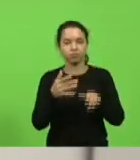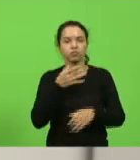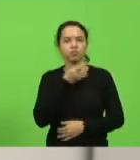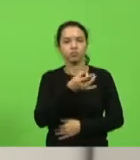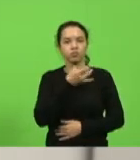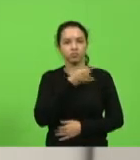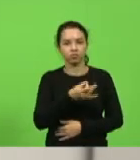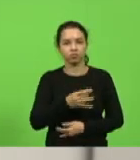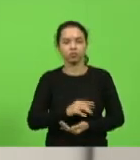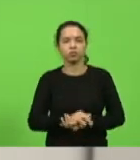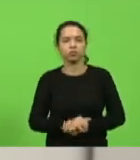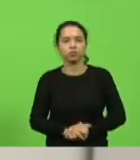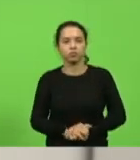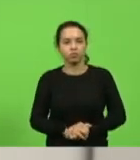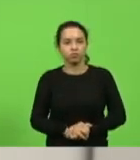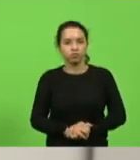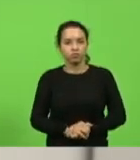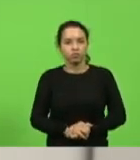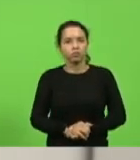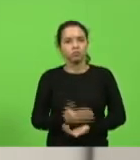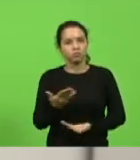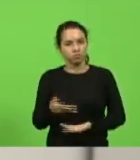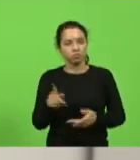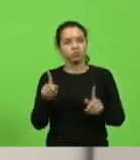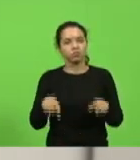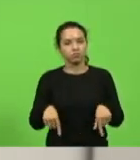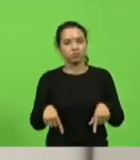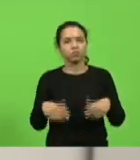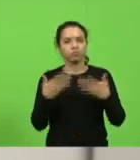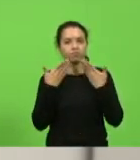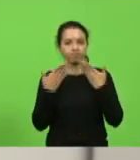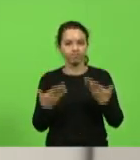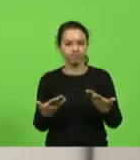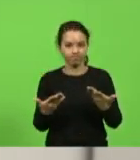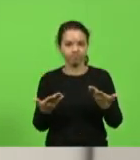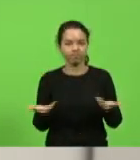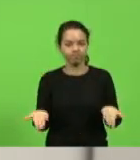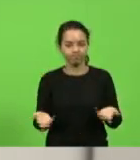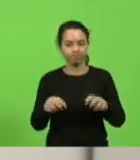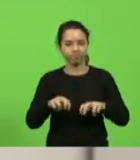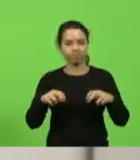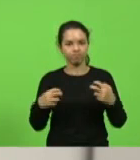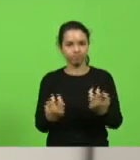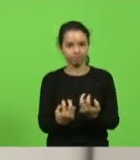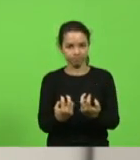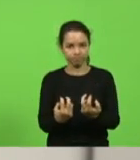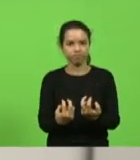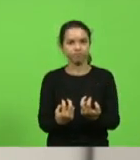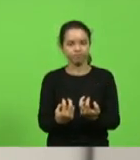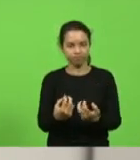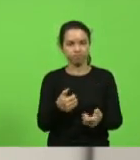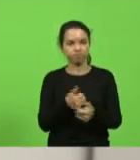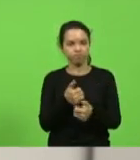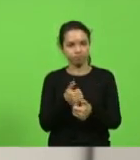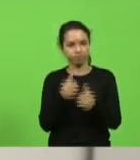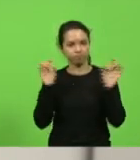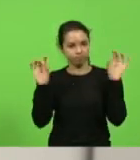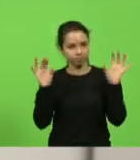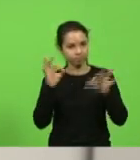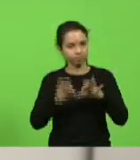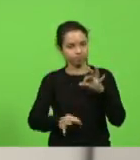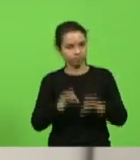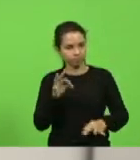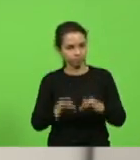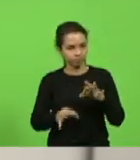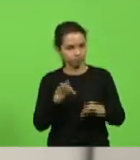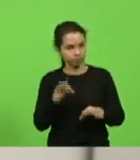Ainda, esse é o quadro que se trouxe a este Tribunal Especial de Julgamento, sobre cujos fatos não se